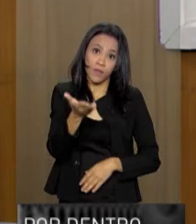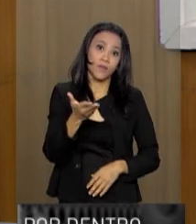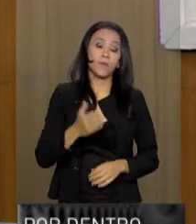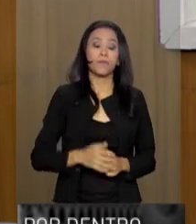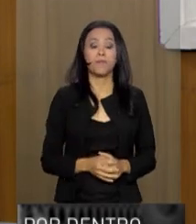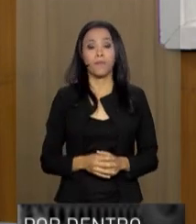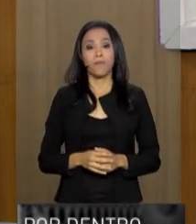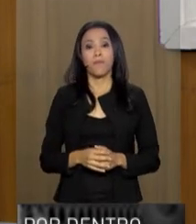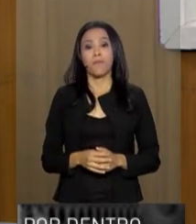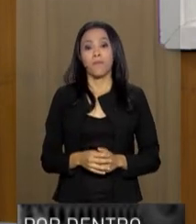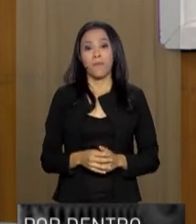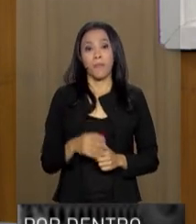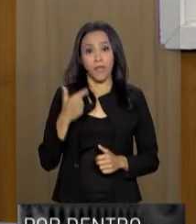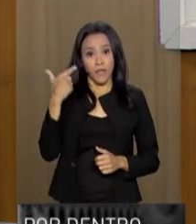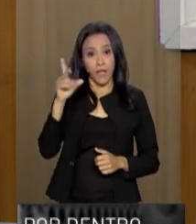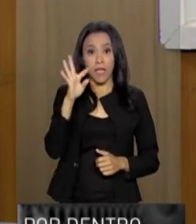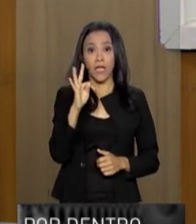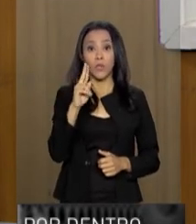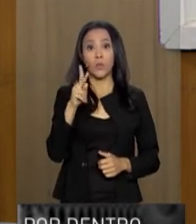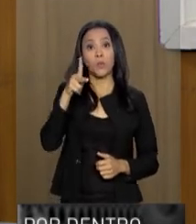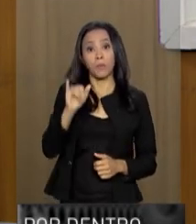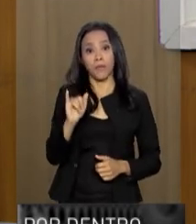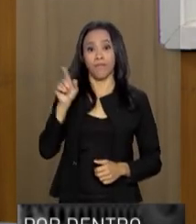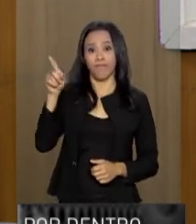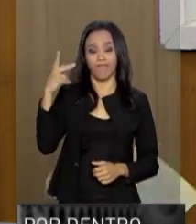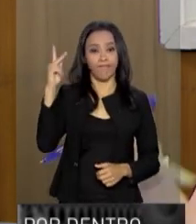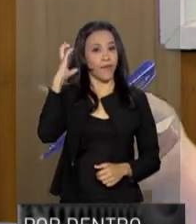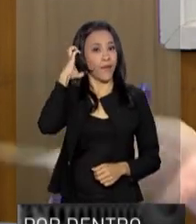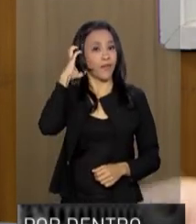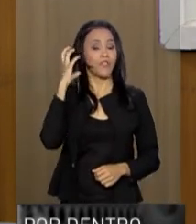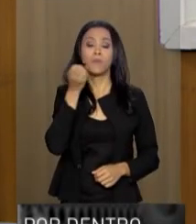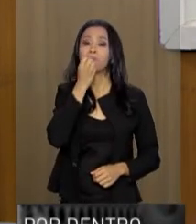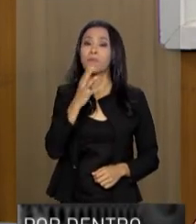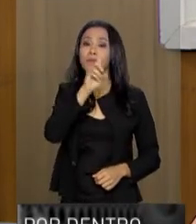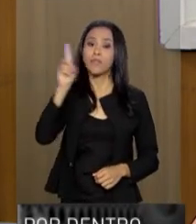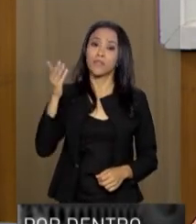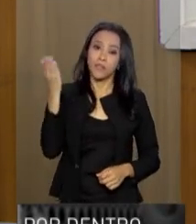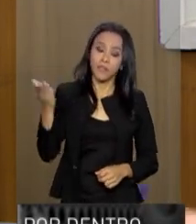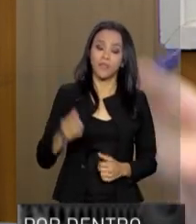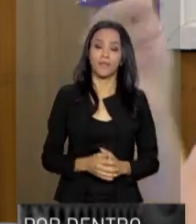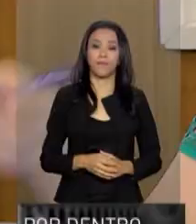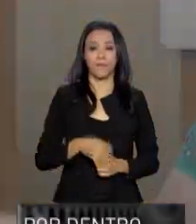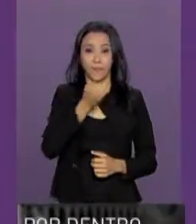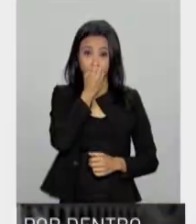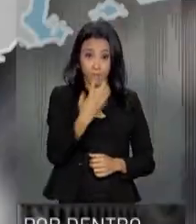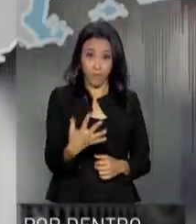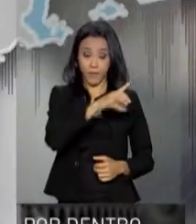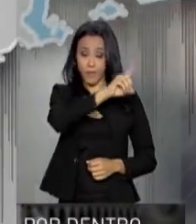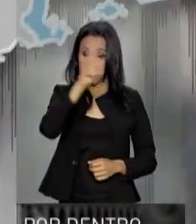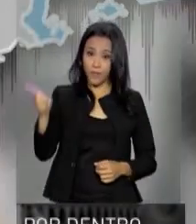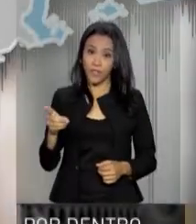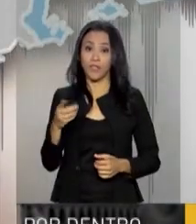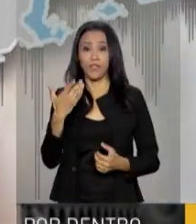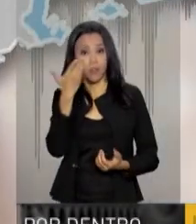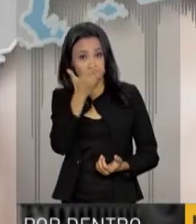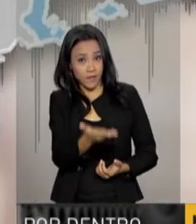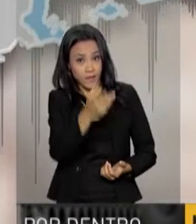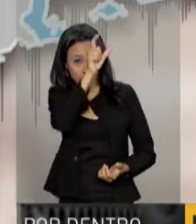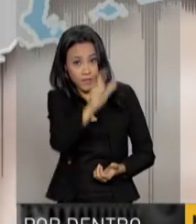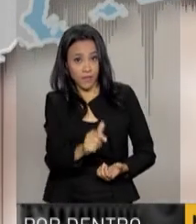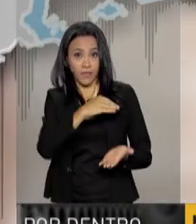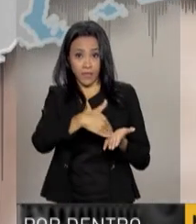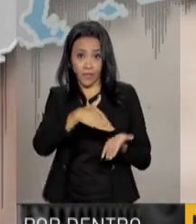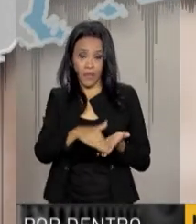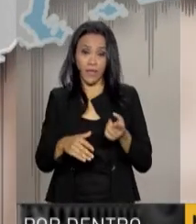da rádio tupi olá marcos antônio muito bom dia pra você bom-dia carro a bond o secretário a minha pergunta